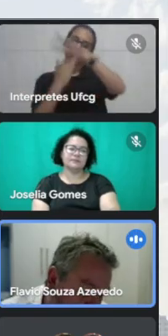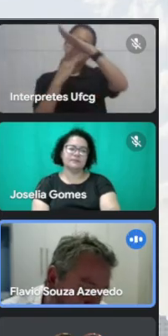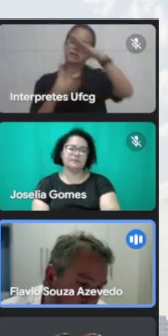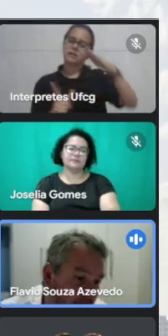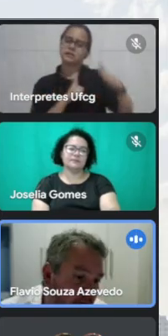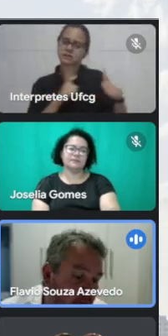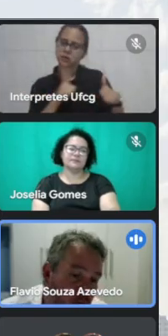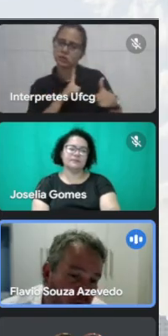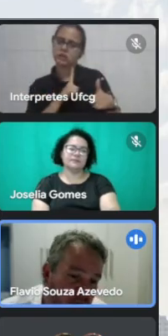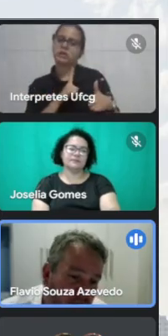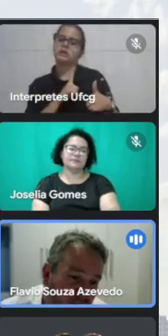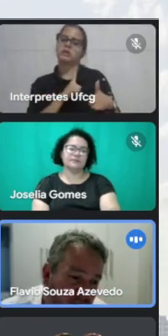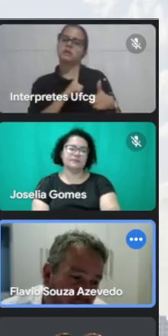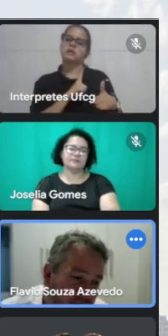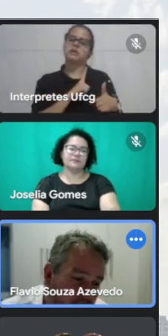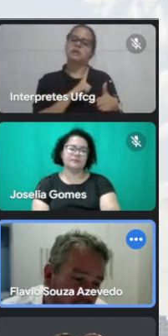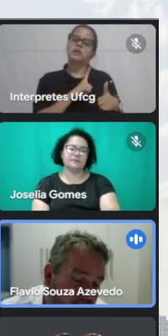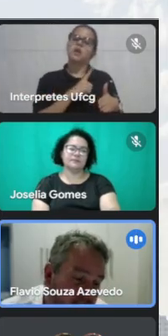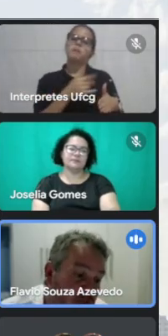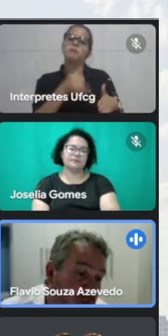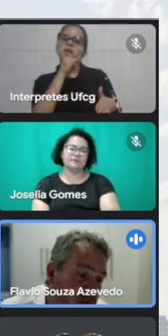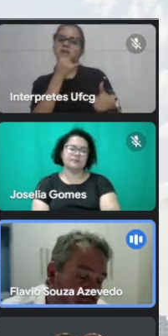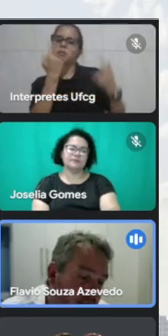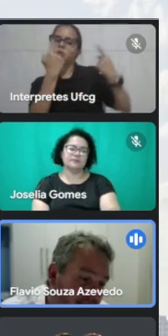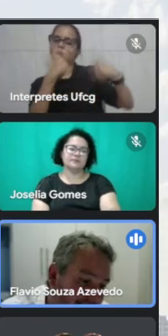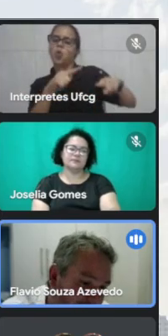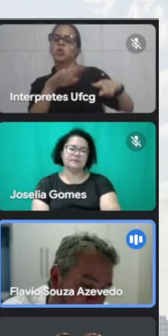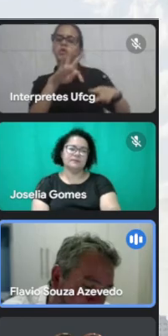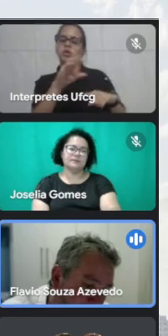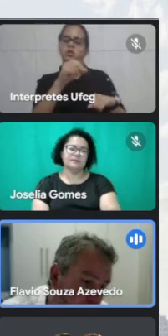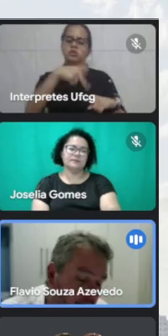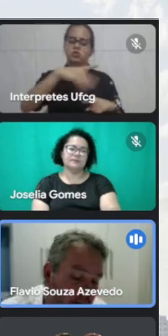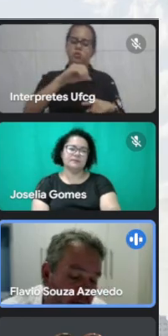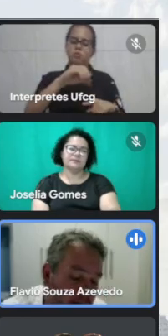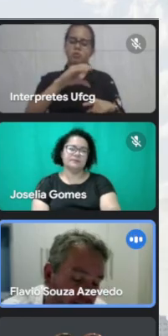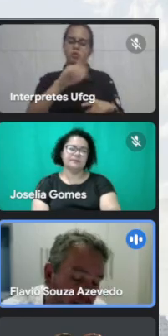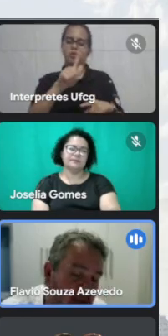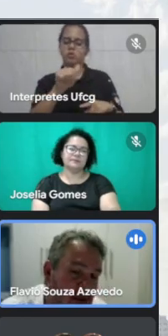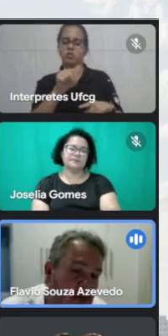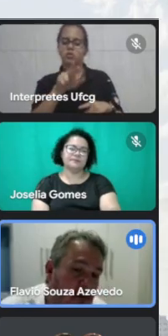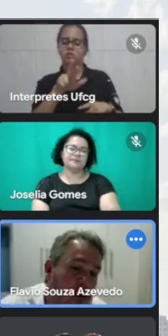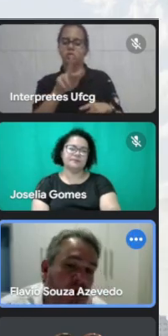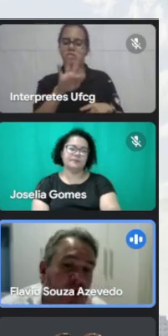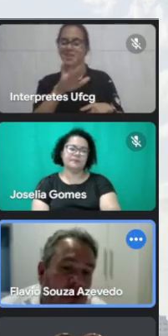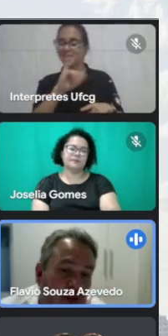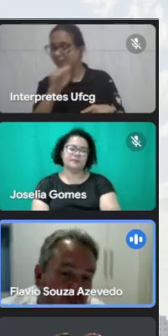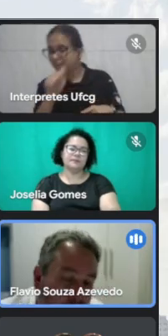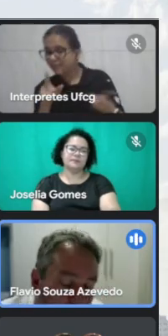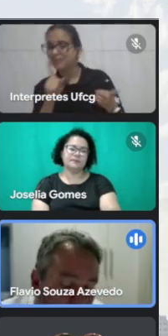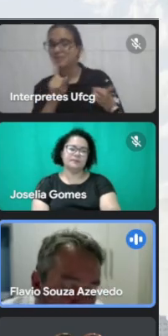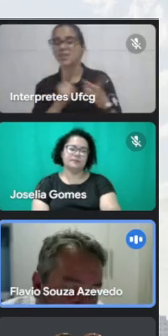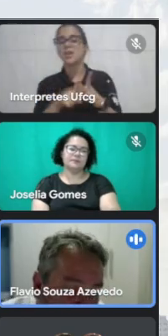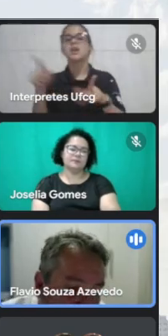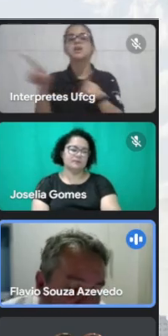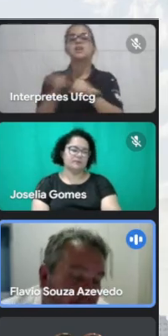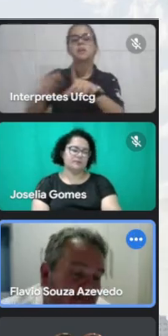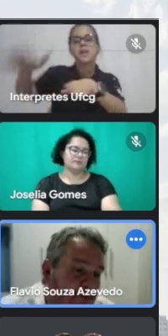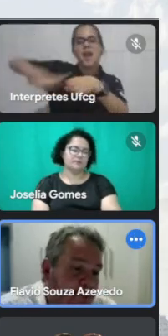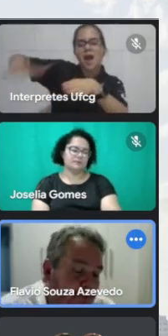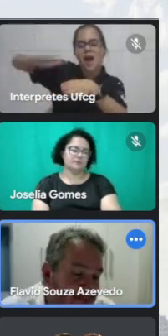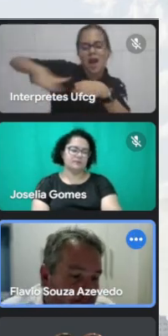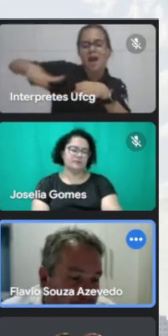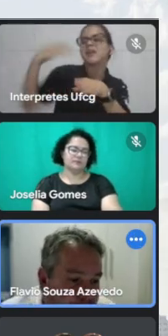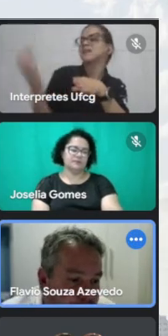quanto à topografia, quanto à disponibilidade de área, né, para a implantação e quanto ao subsolo, né?